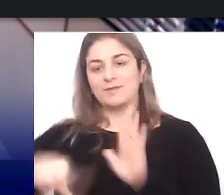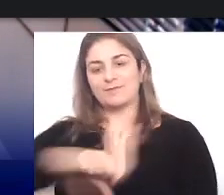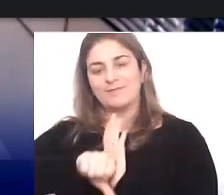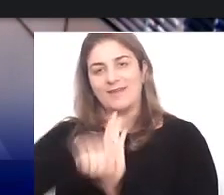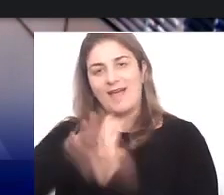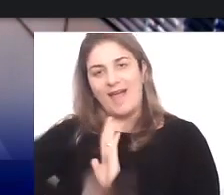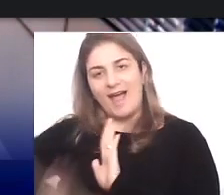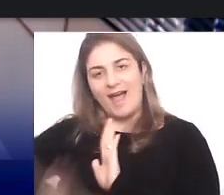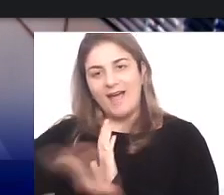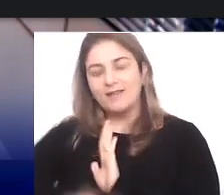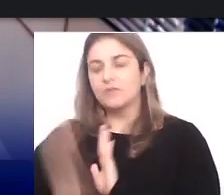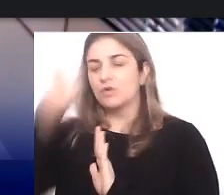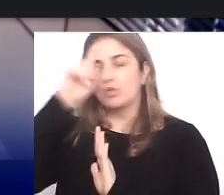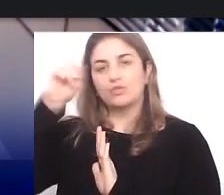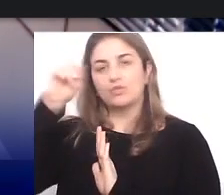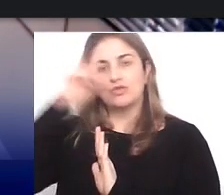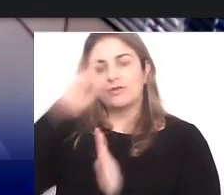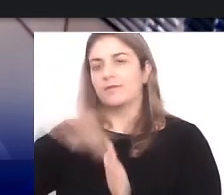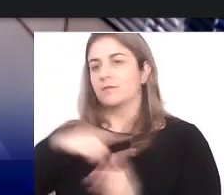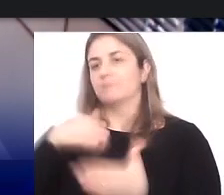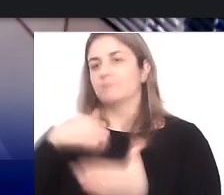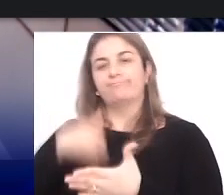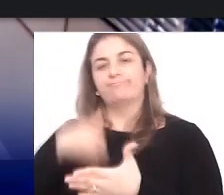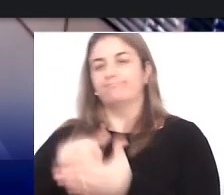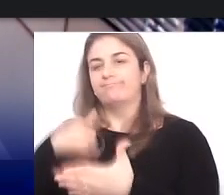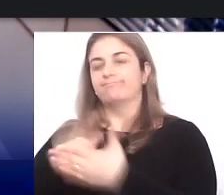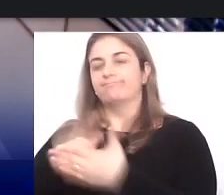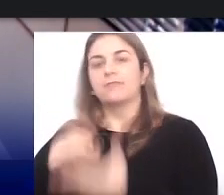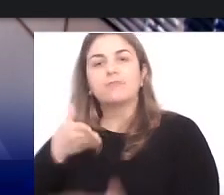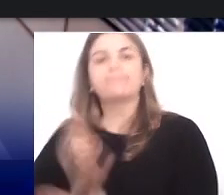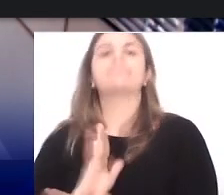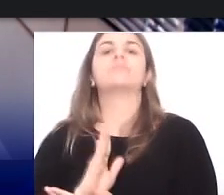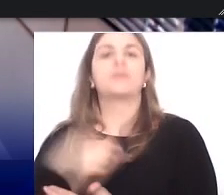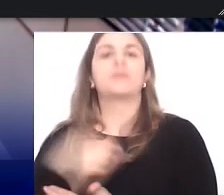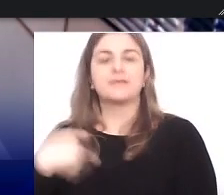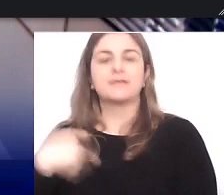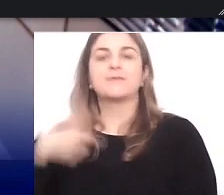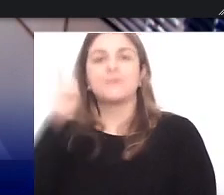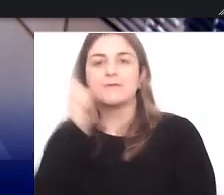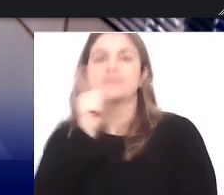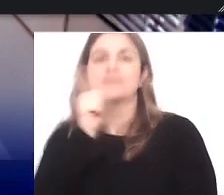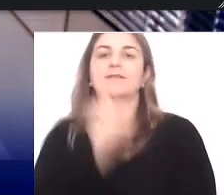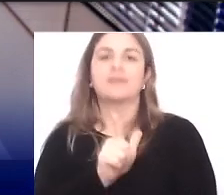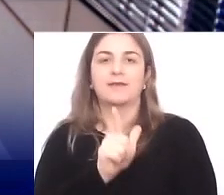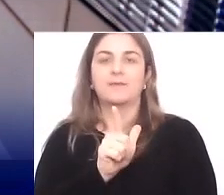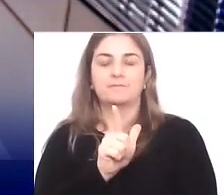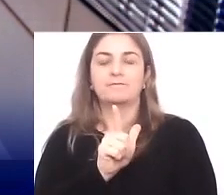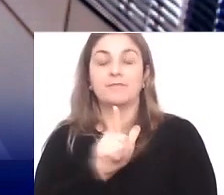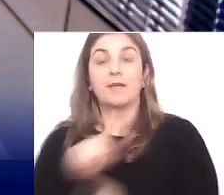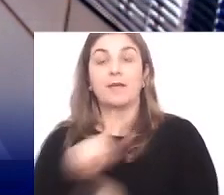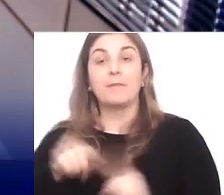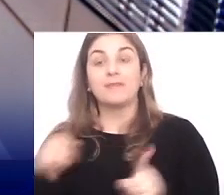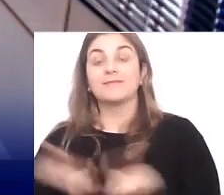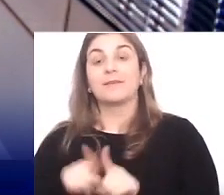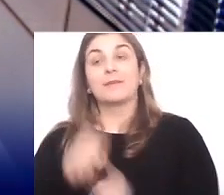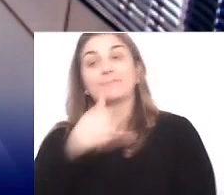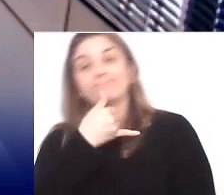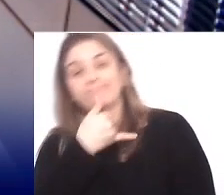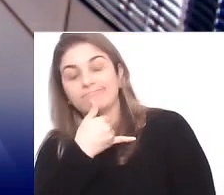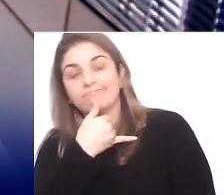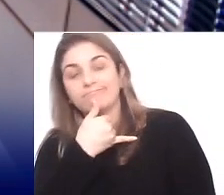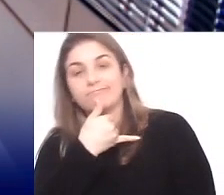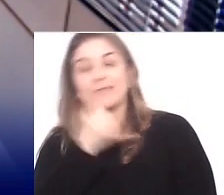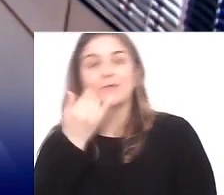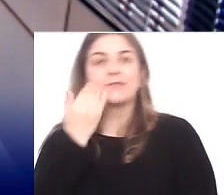deparamos com mais obstáculos para a própria atividade profissional, como também, infelizmente, não estão compreendendo bem a